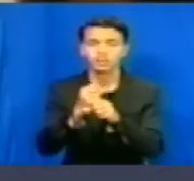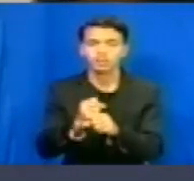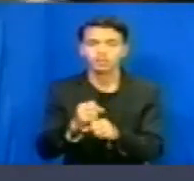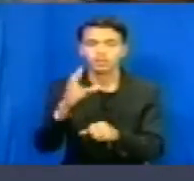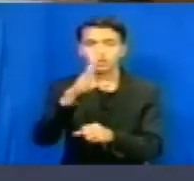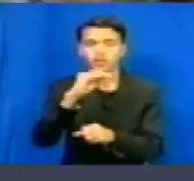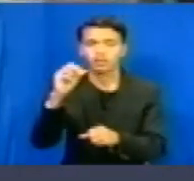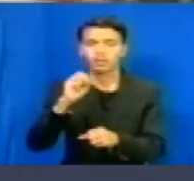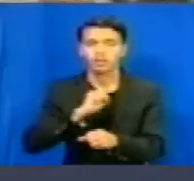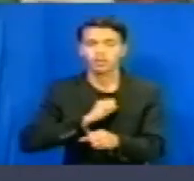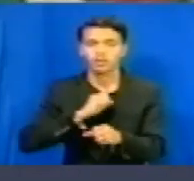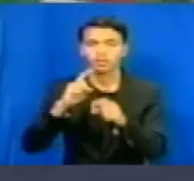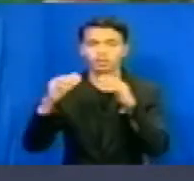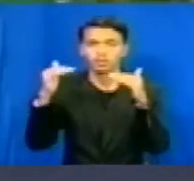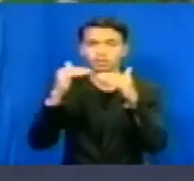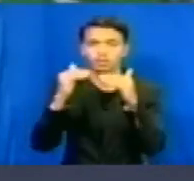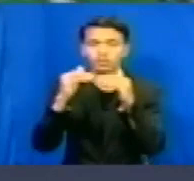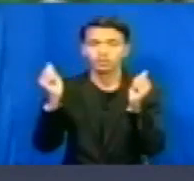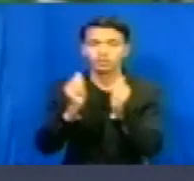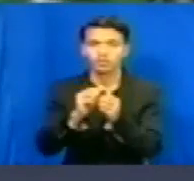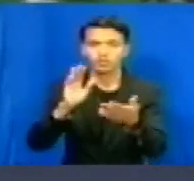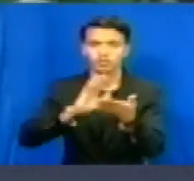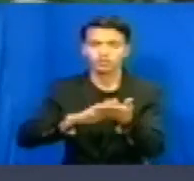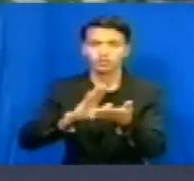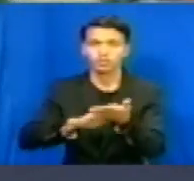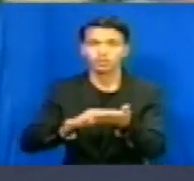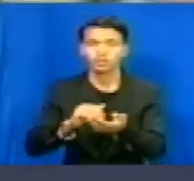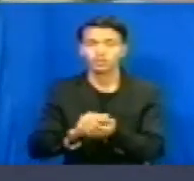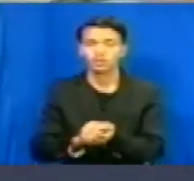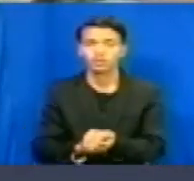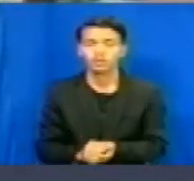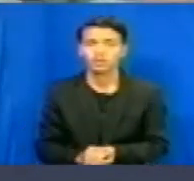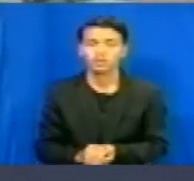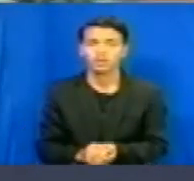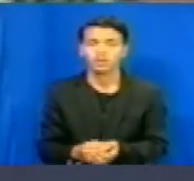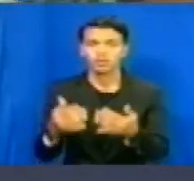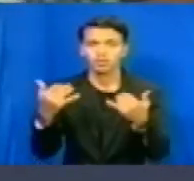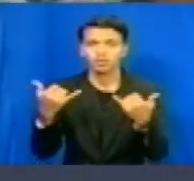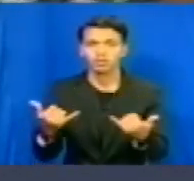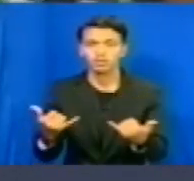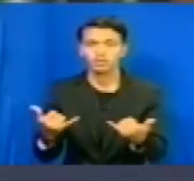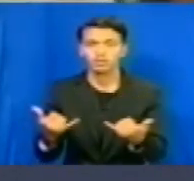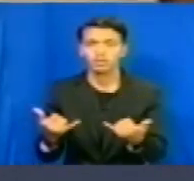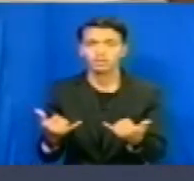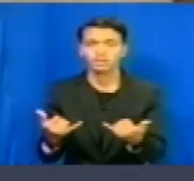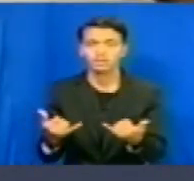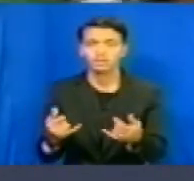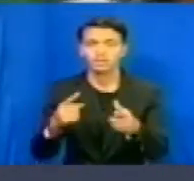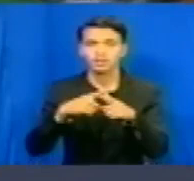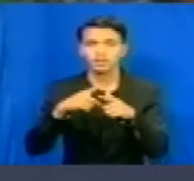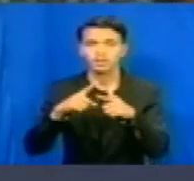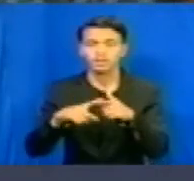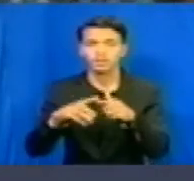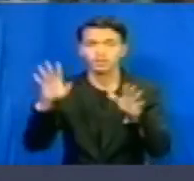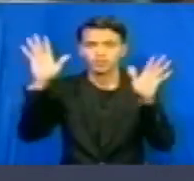há como a fundação. A fundação é uma reunião na Norcida urgente. E depois,